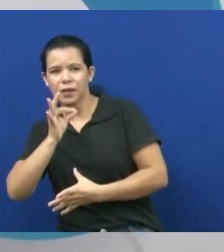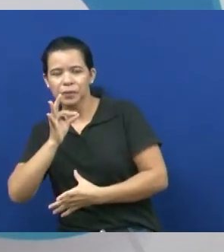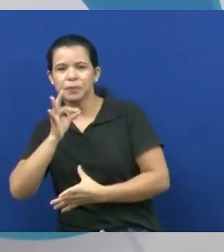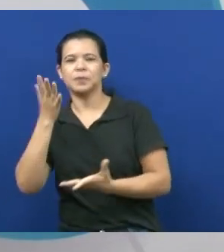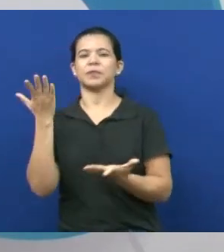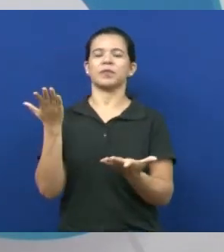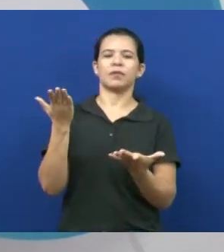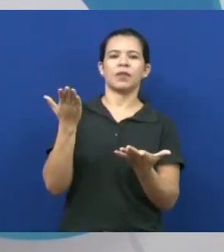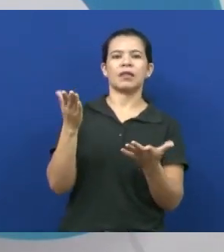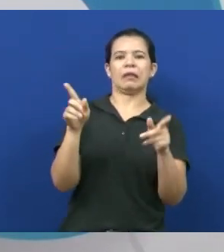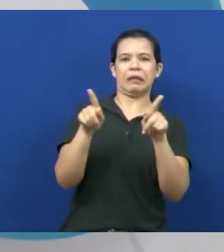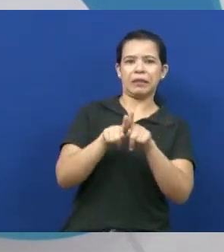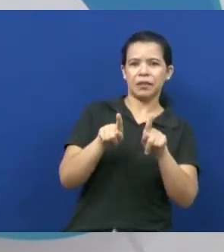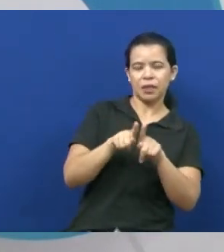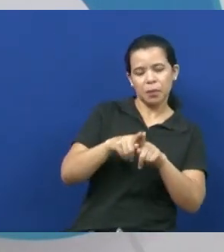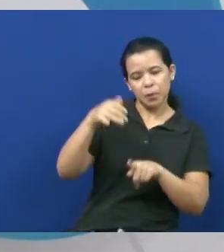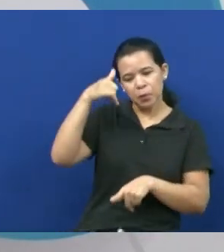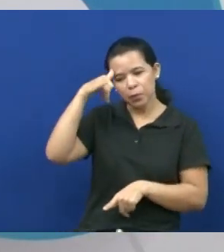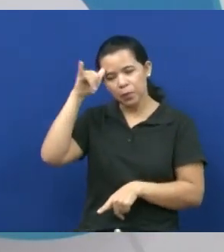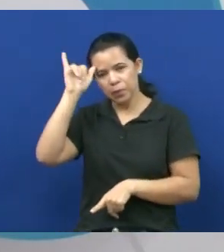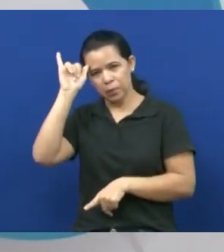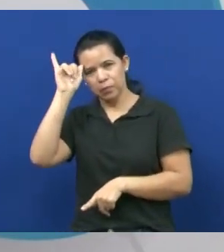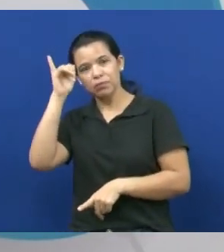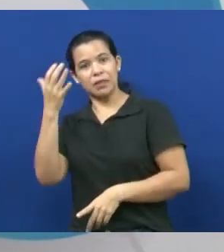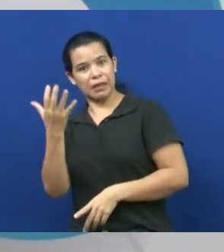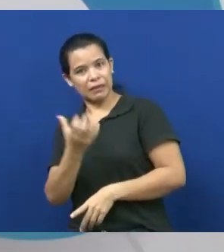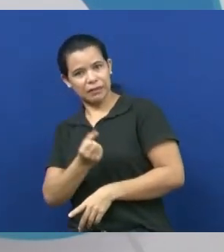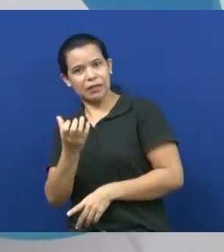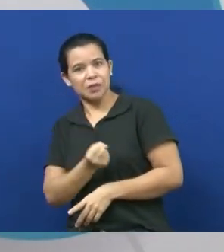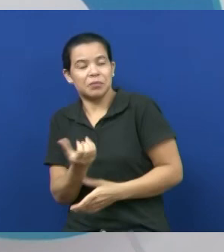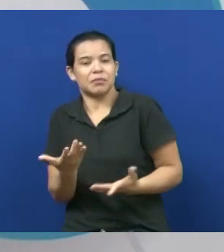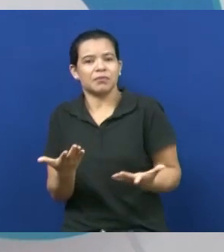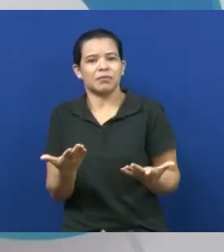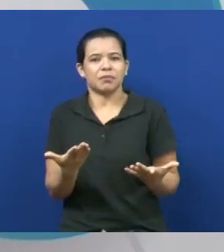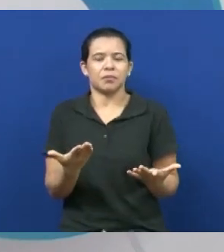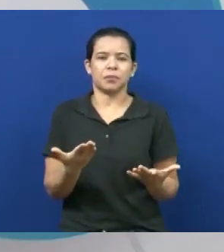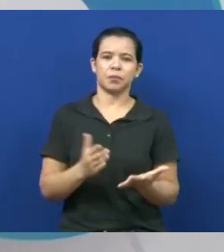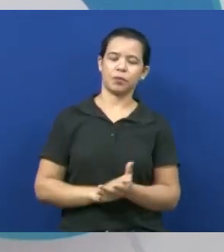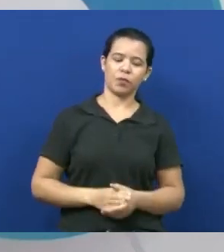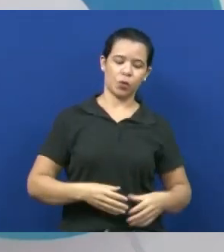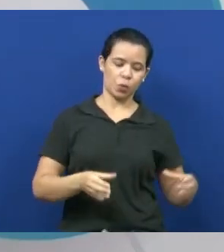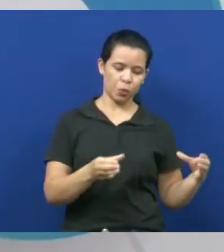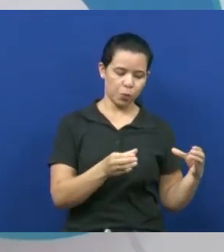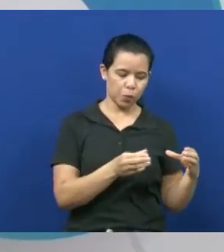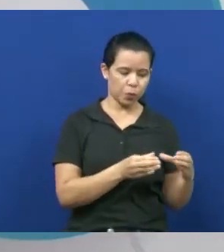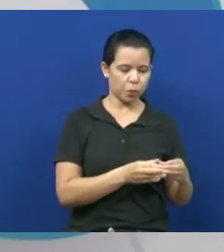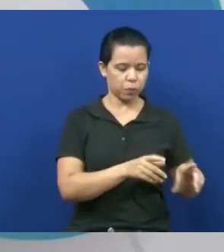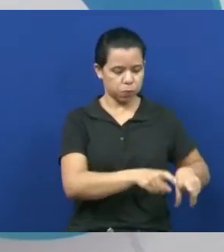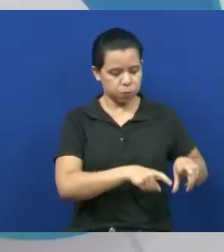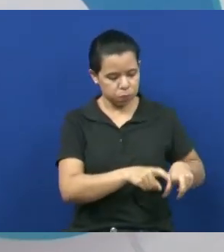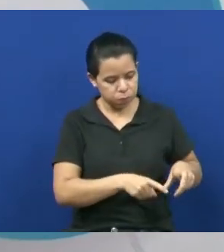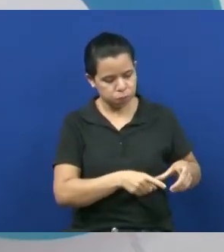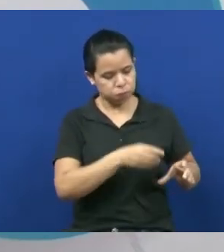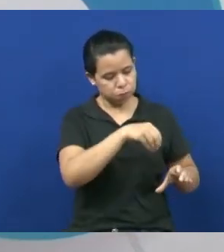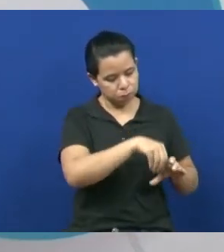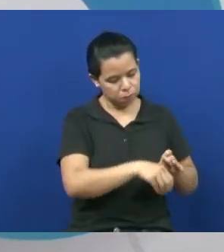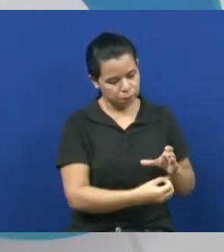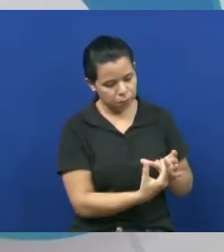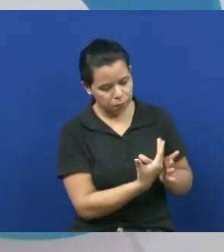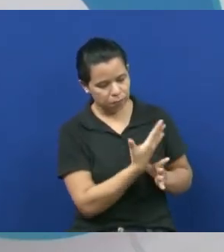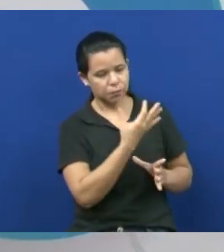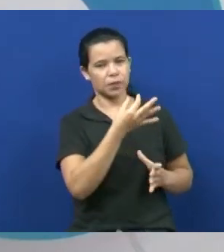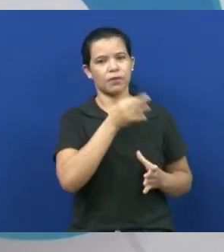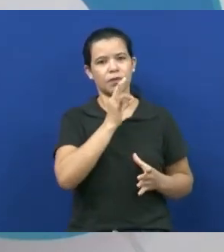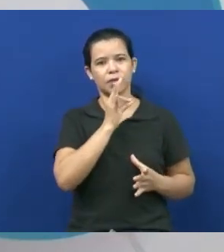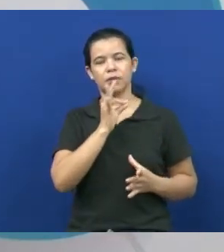lavoura de café e a pecuária, uma que produzia o café e outra que produzia o leite, portanto, café